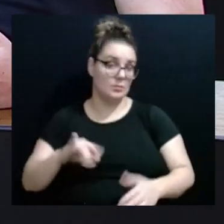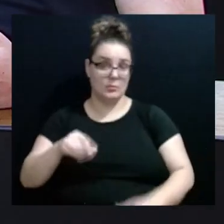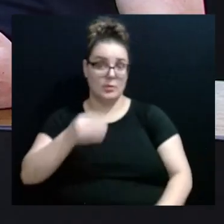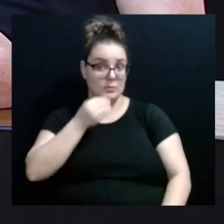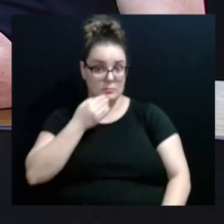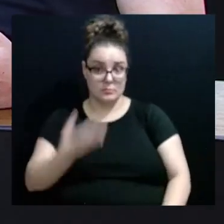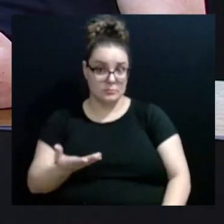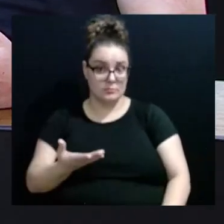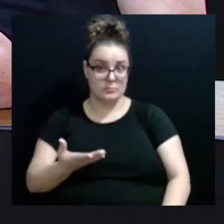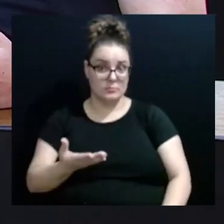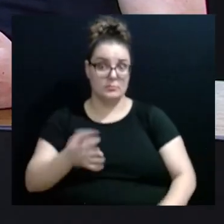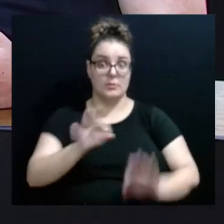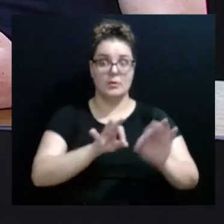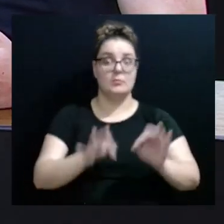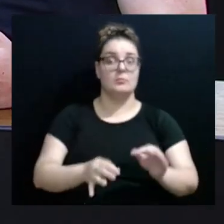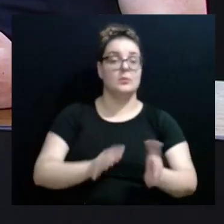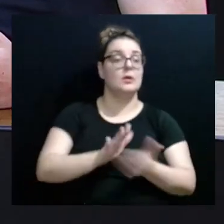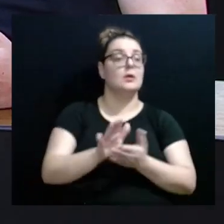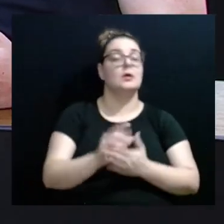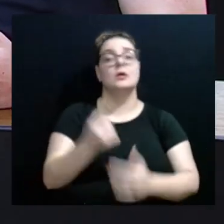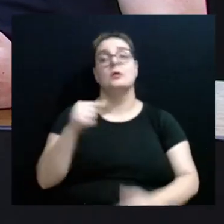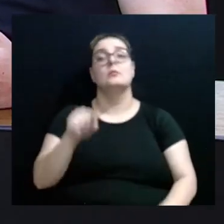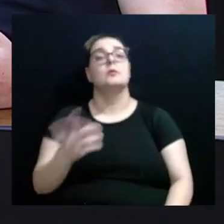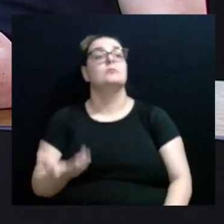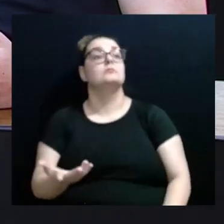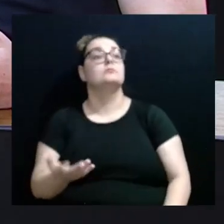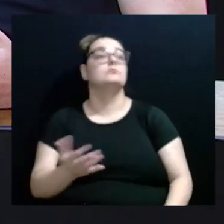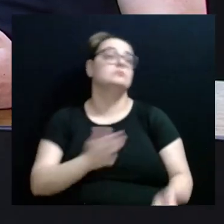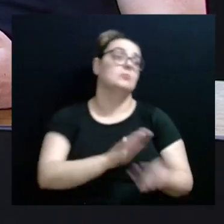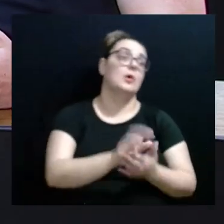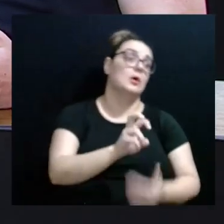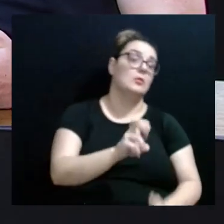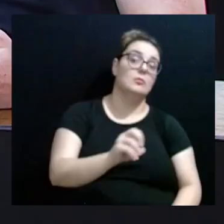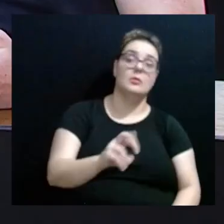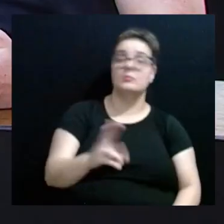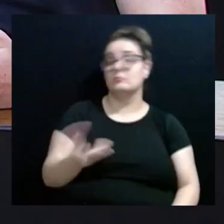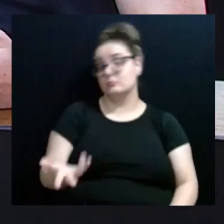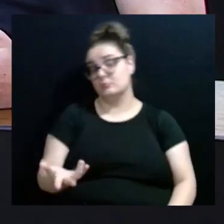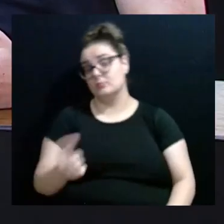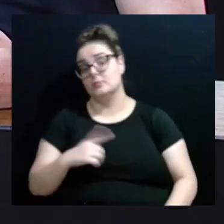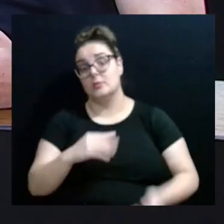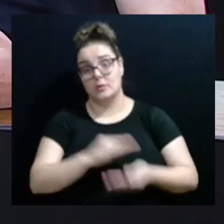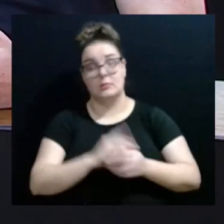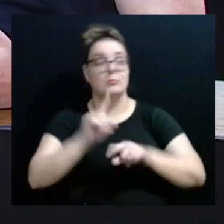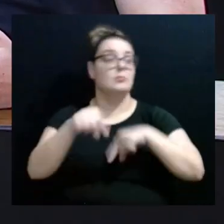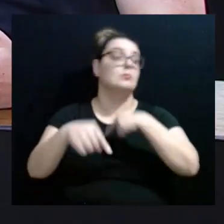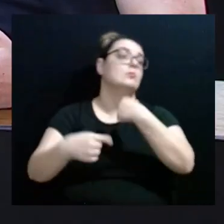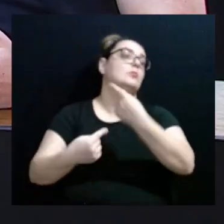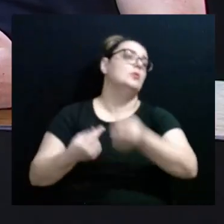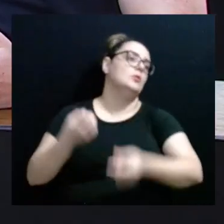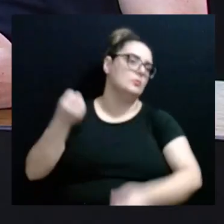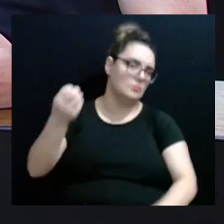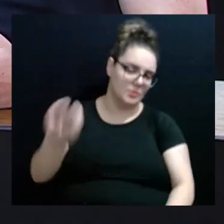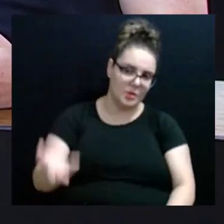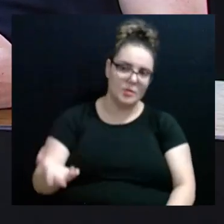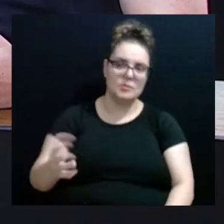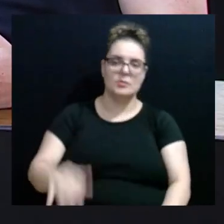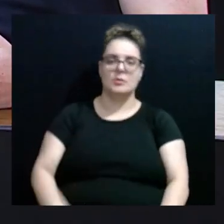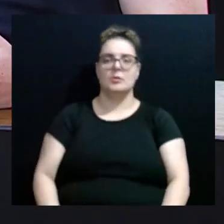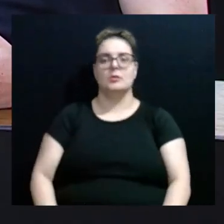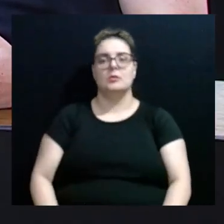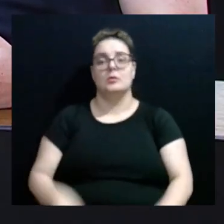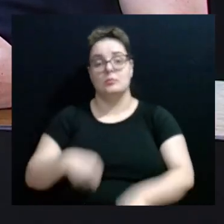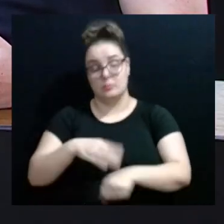ter a oportunidade de ter se programado de gastar R$1.000 e gastou 500. Então você tem um fundo para uma próxima viagem,